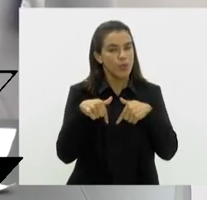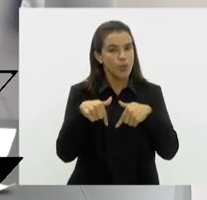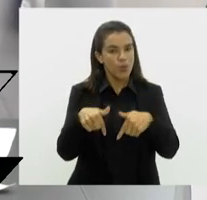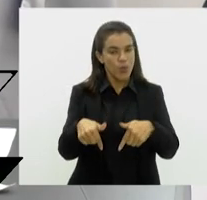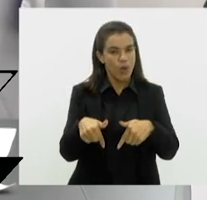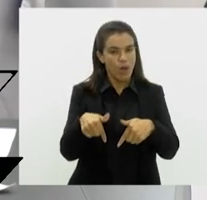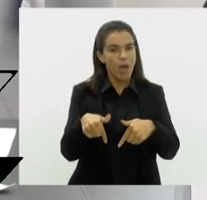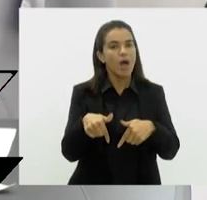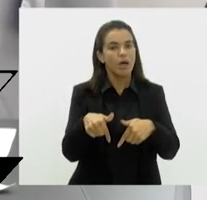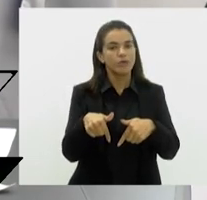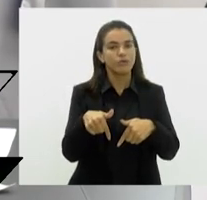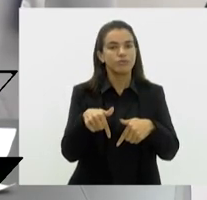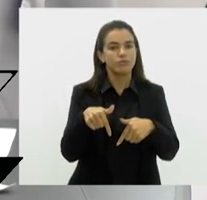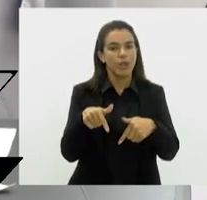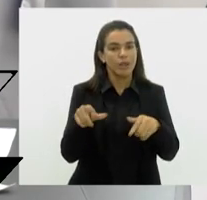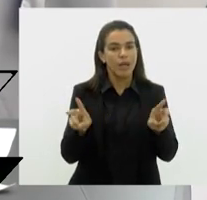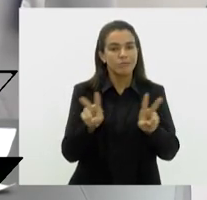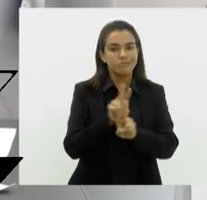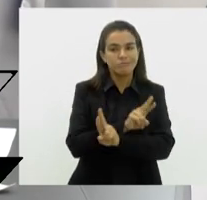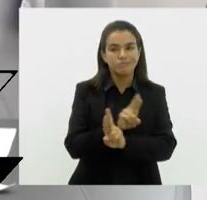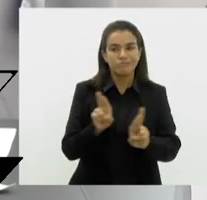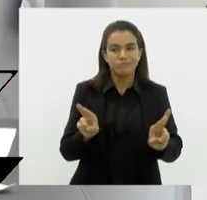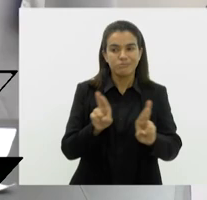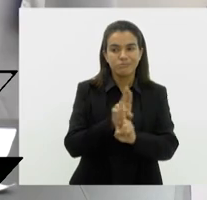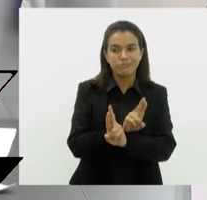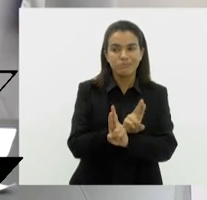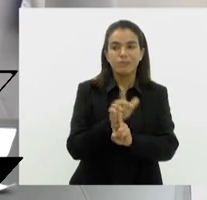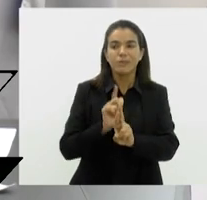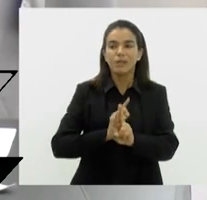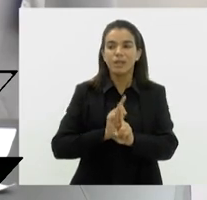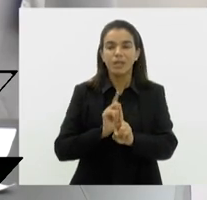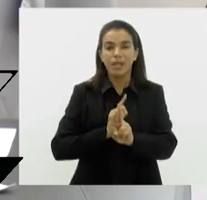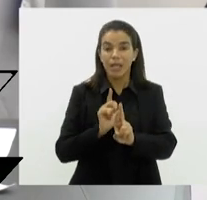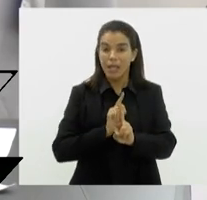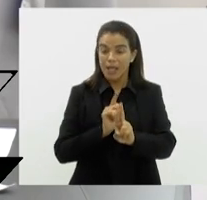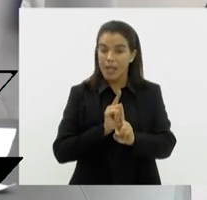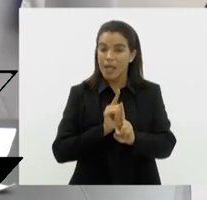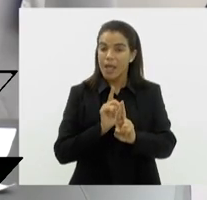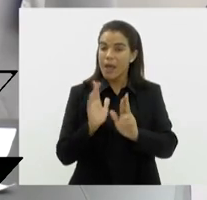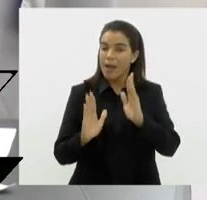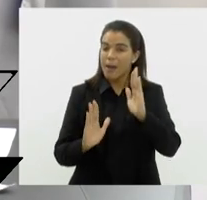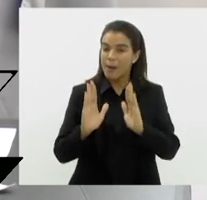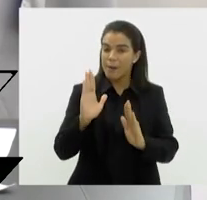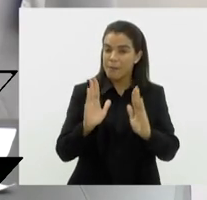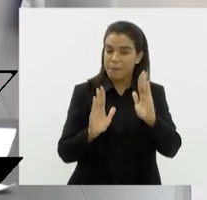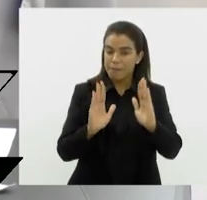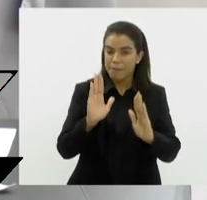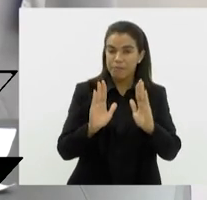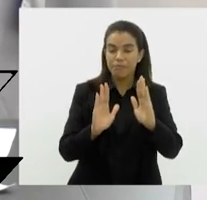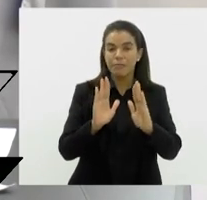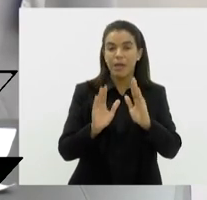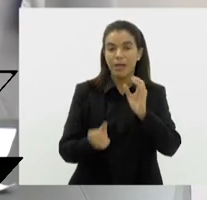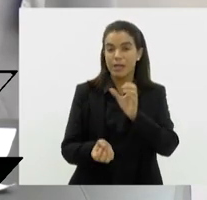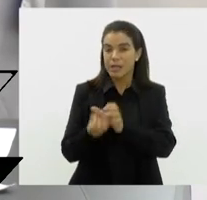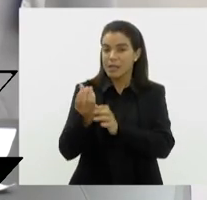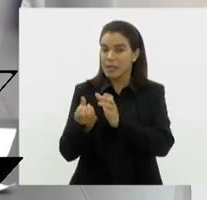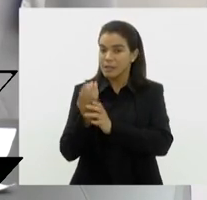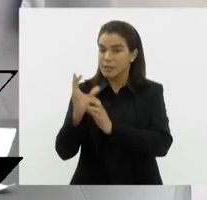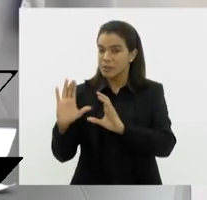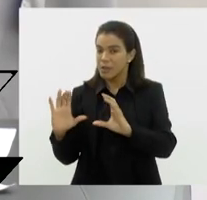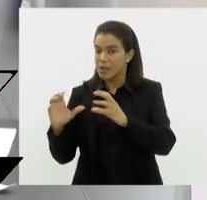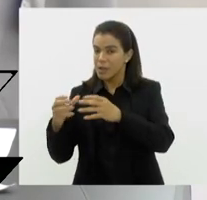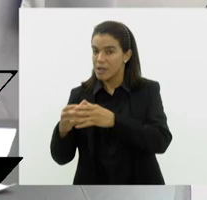das disposições constitucionais transitórias, existe a previsão para a criação das câmaras